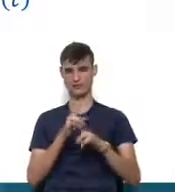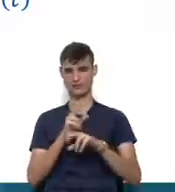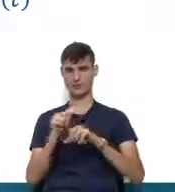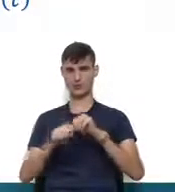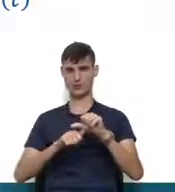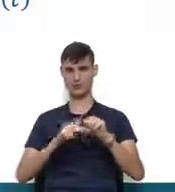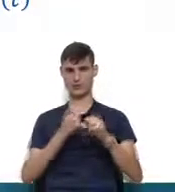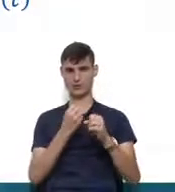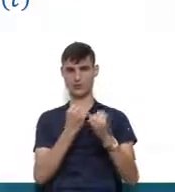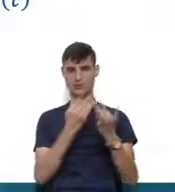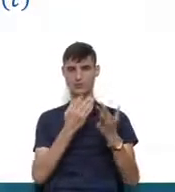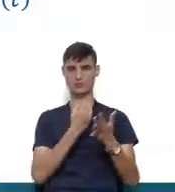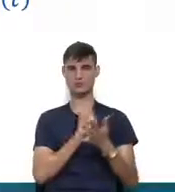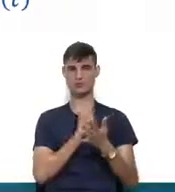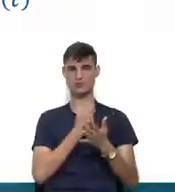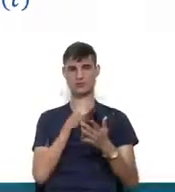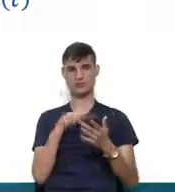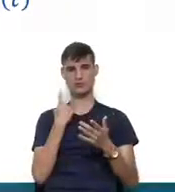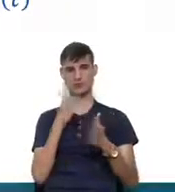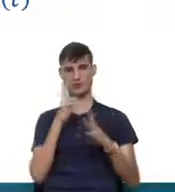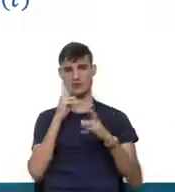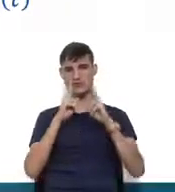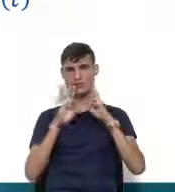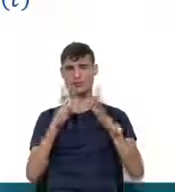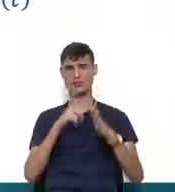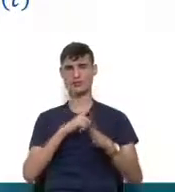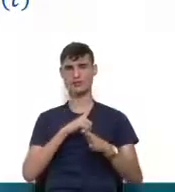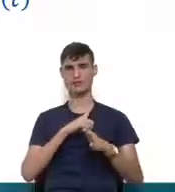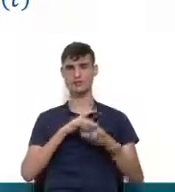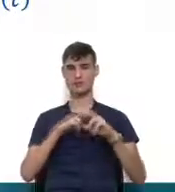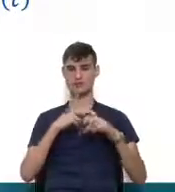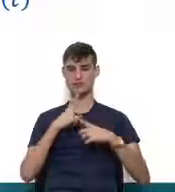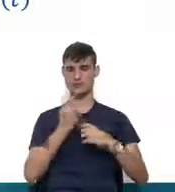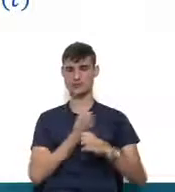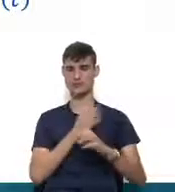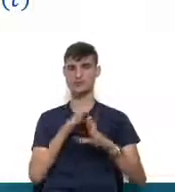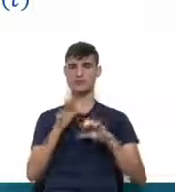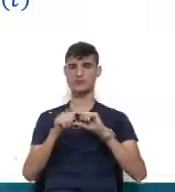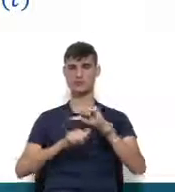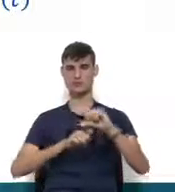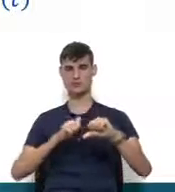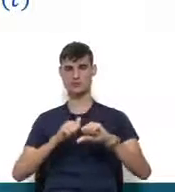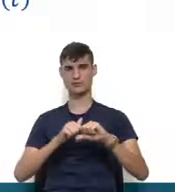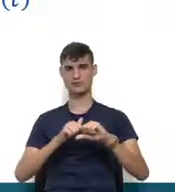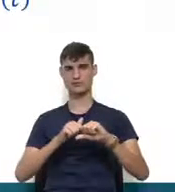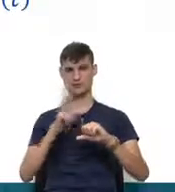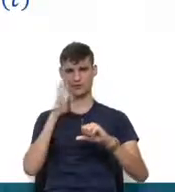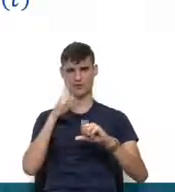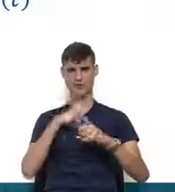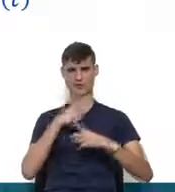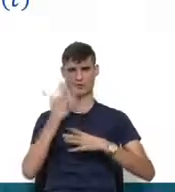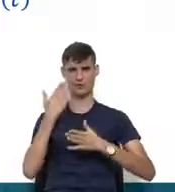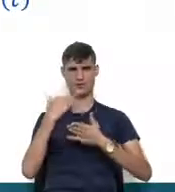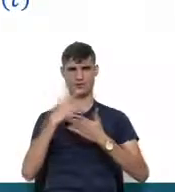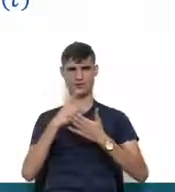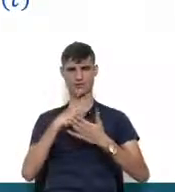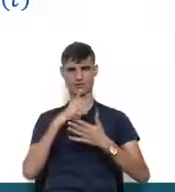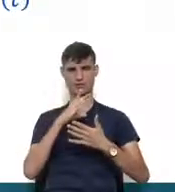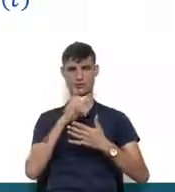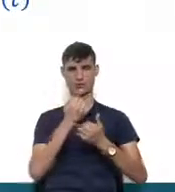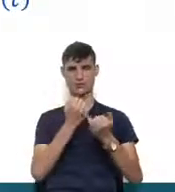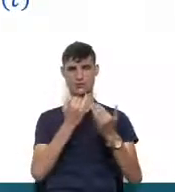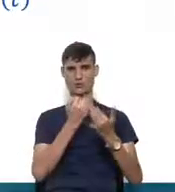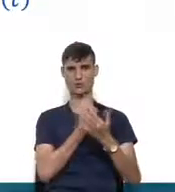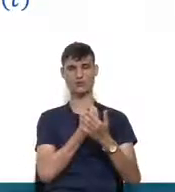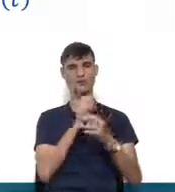nossos coeficientes, que são os valores que nós temos aqui. Então, esses valores já foram substituídos. Olha, lembra que a gente tinha coeficientes? Então, a